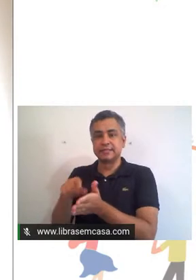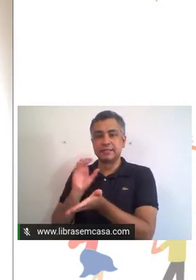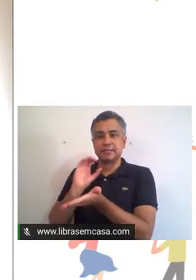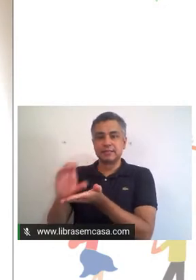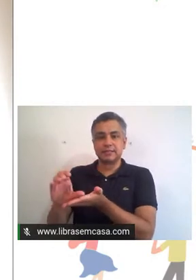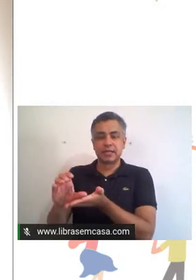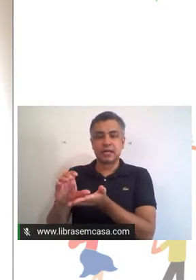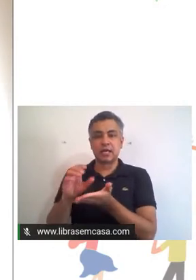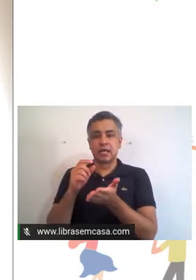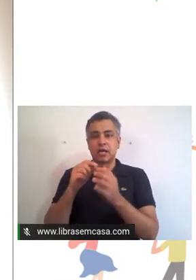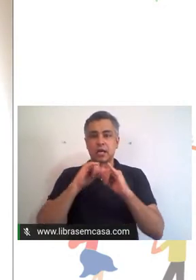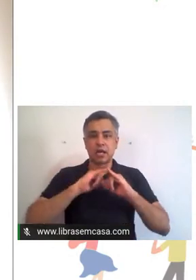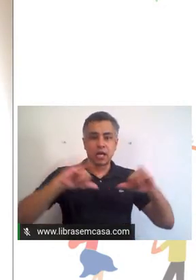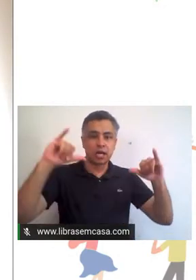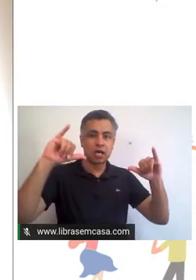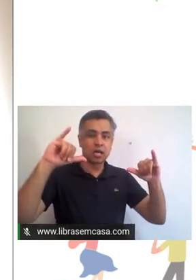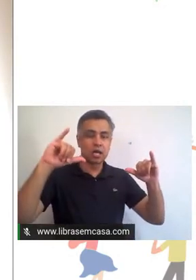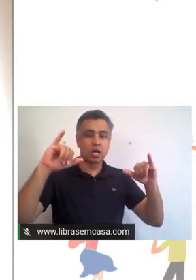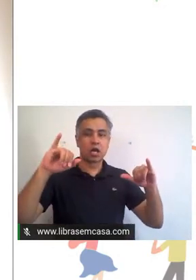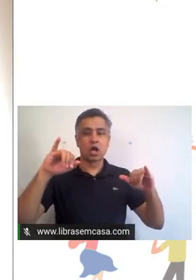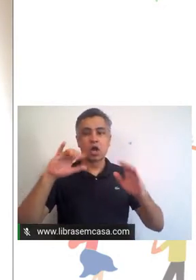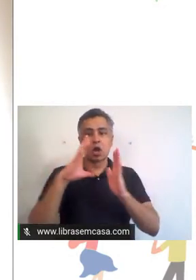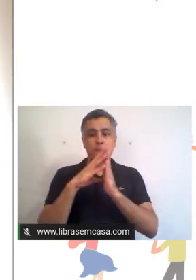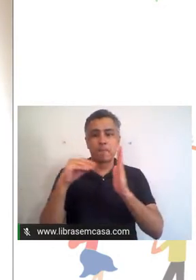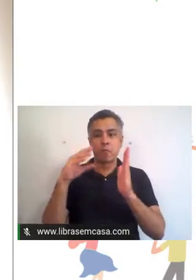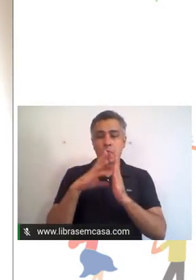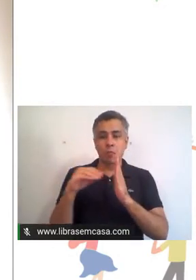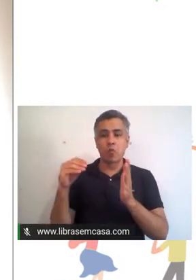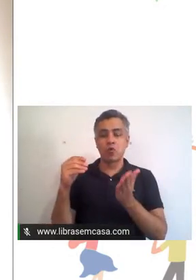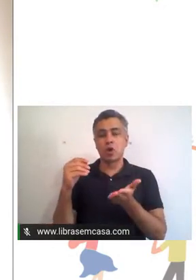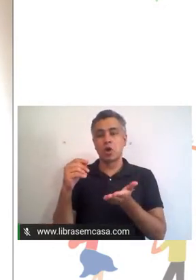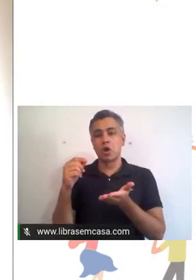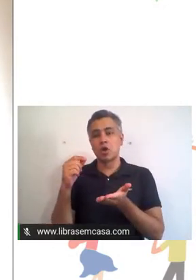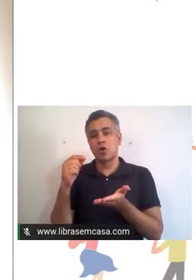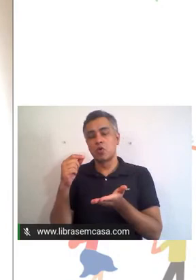difusão, que vai para modelos de abastecimento, de cadeias